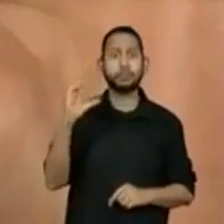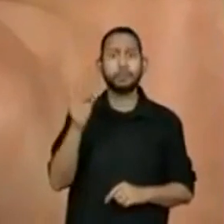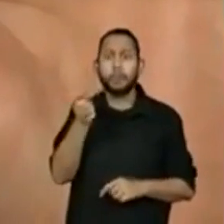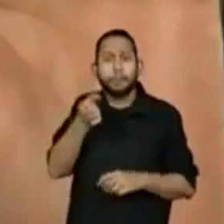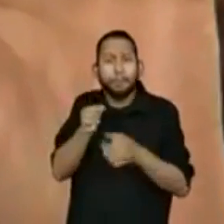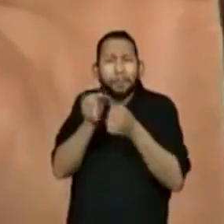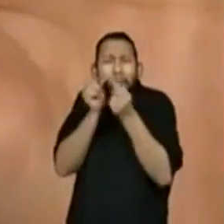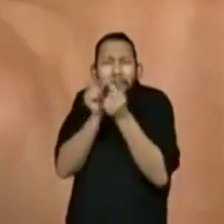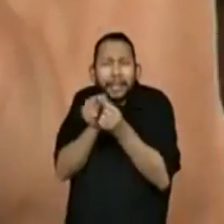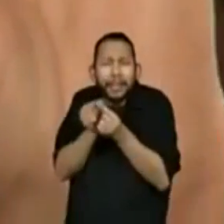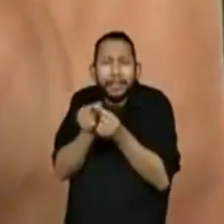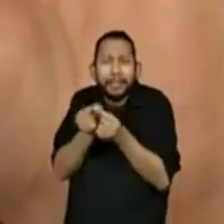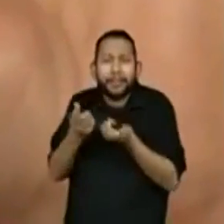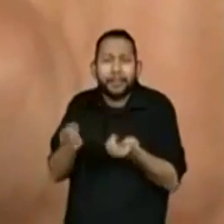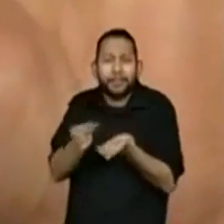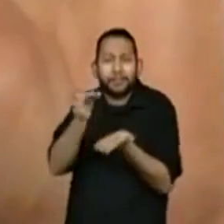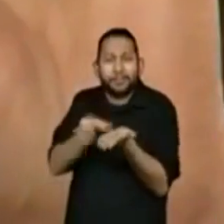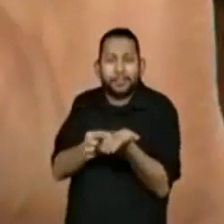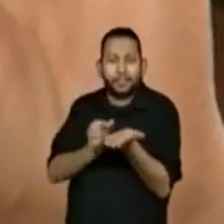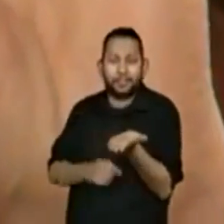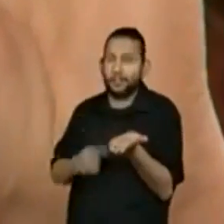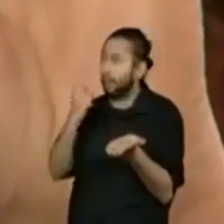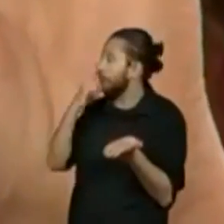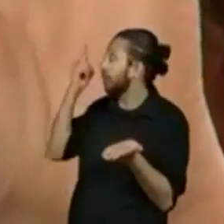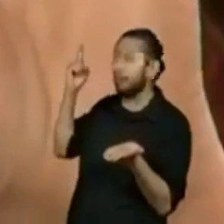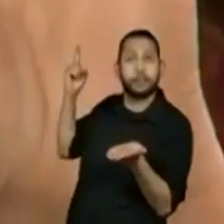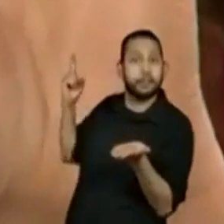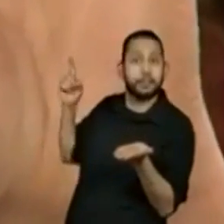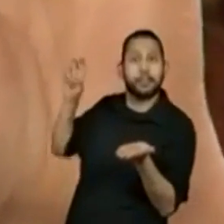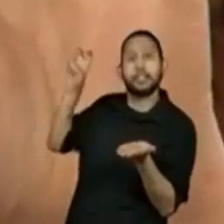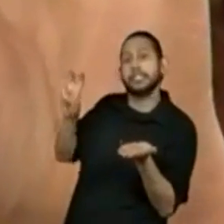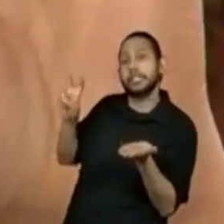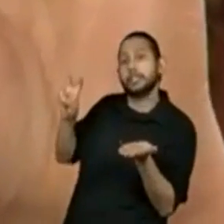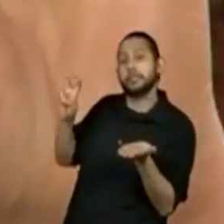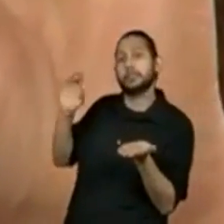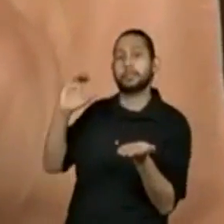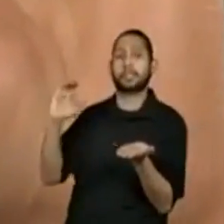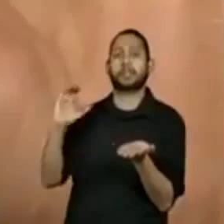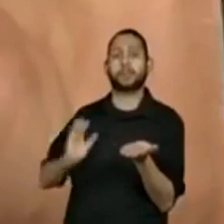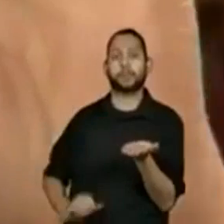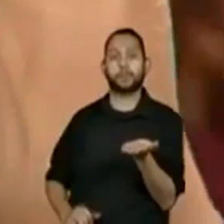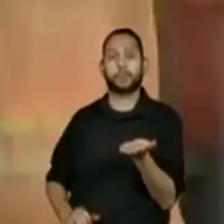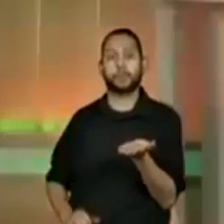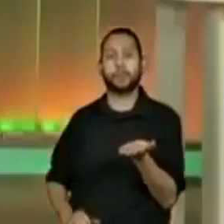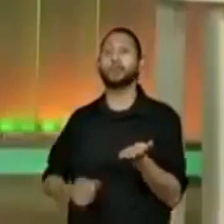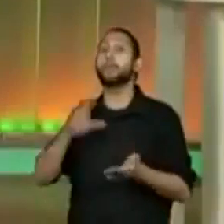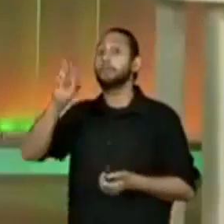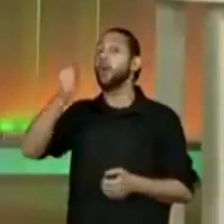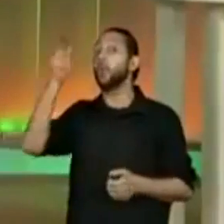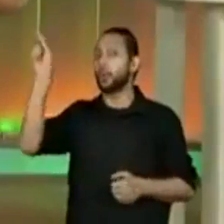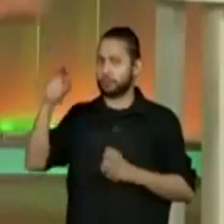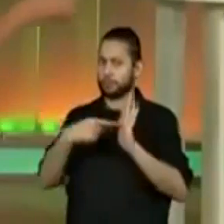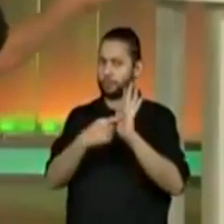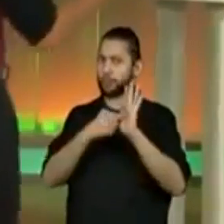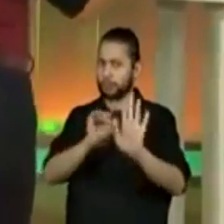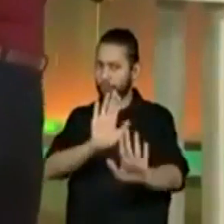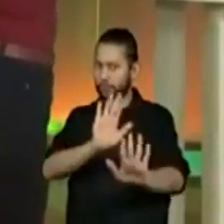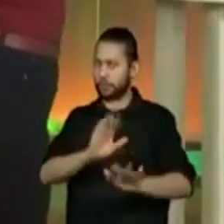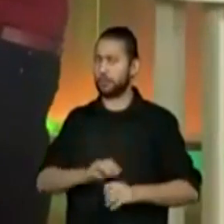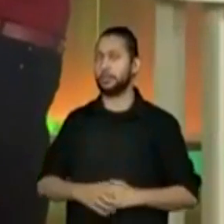pequenininha, tá vendo? E aqui nós temos uma moeda de 5 centavos. Eu vou ali pegar as outras. Espera aí,